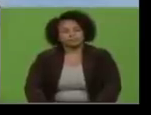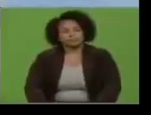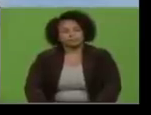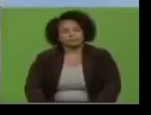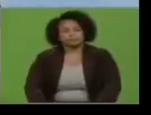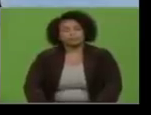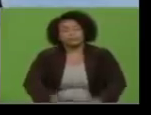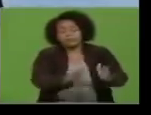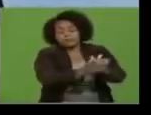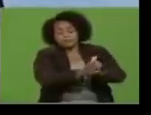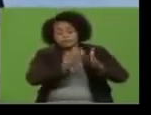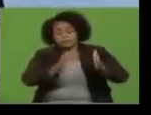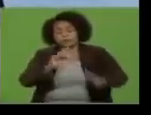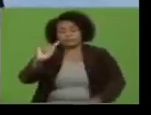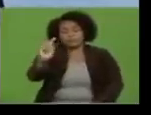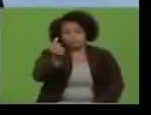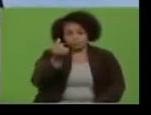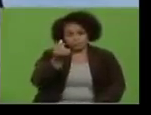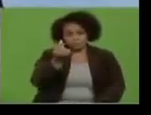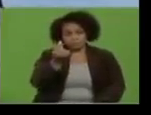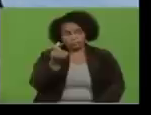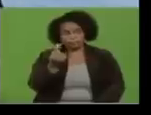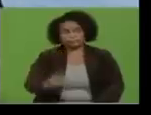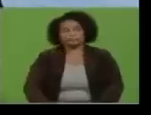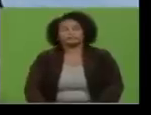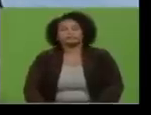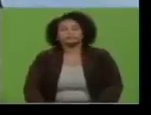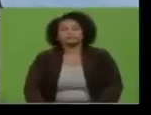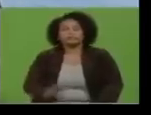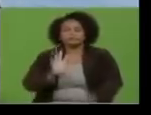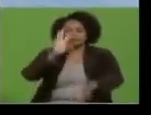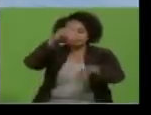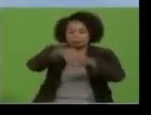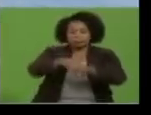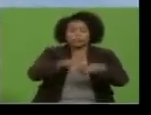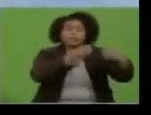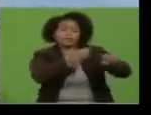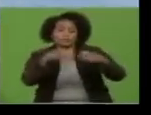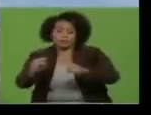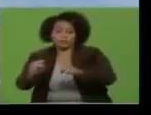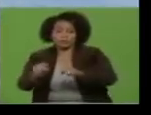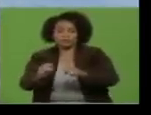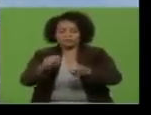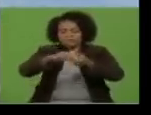Fase 1, em que estão incluídas atividades de baixo risco.